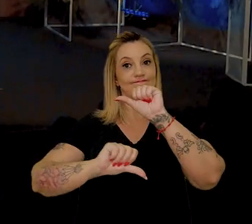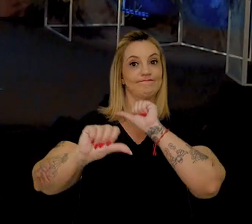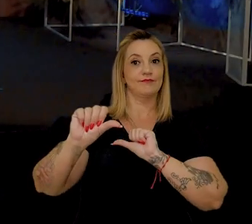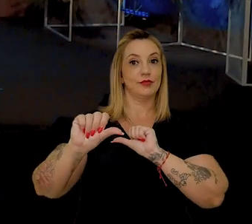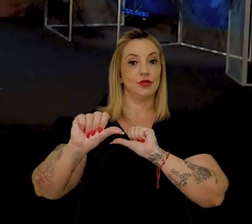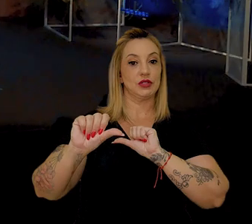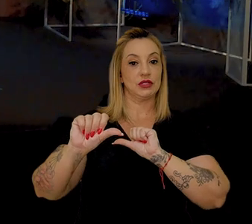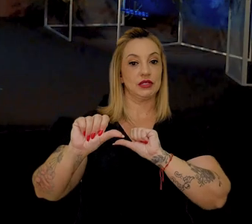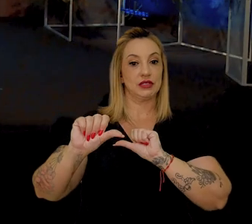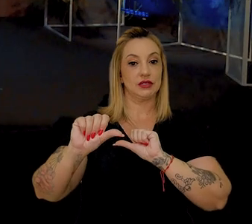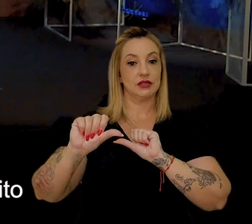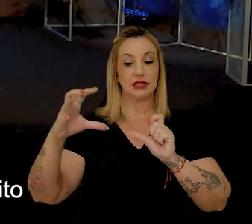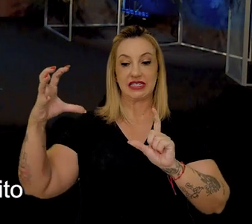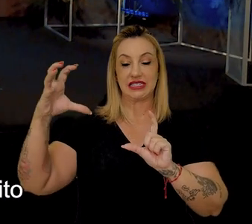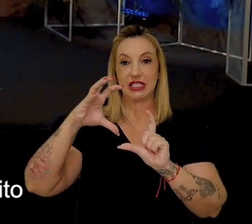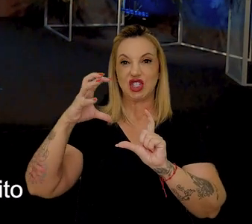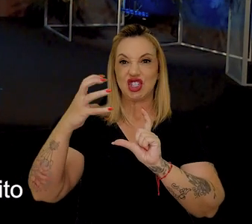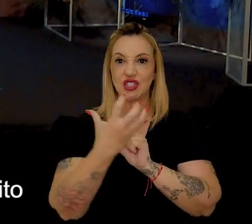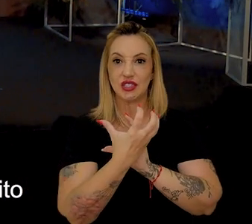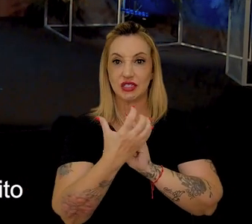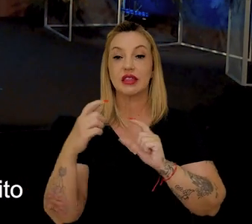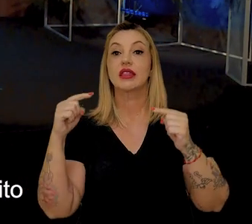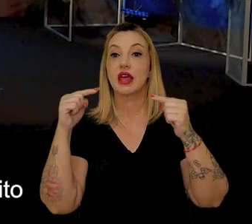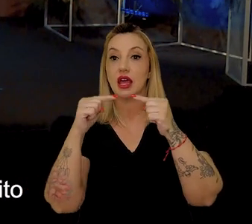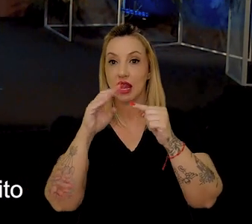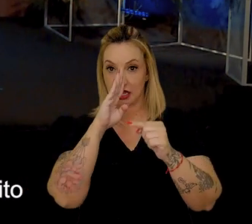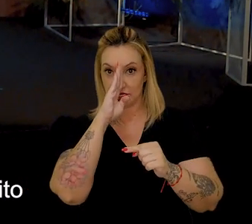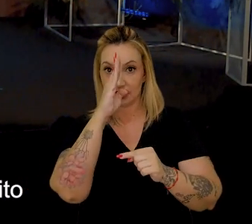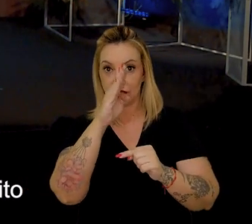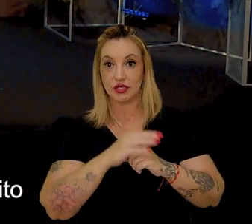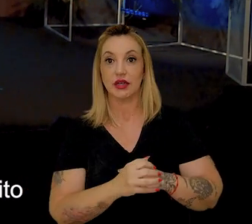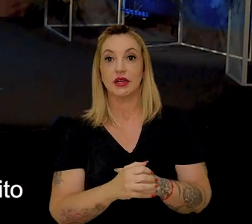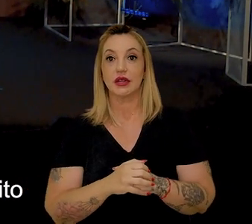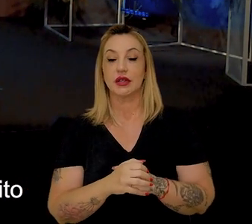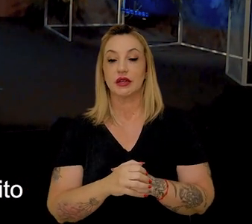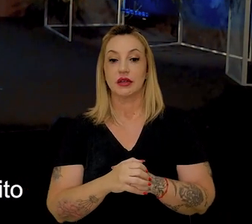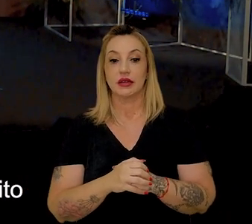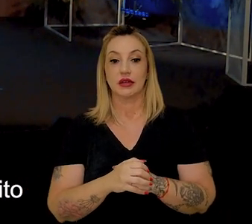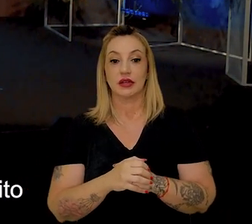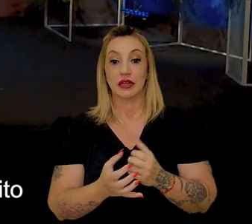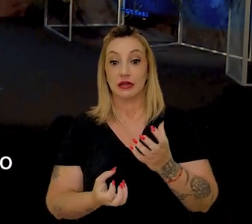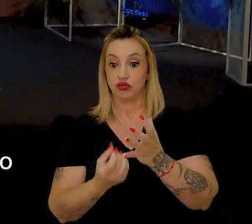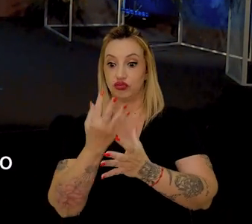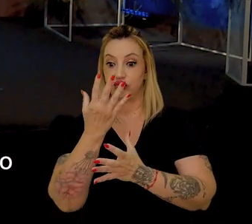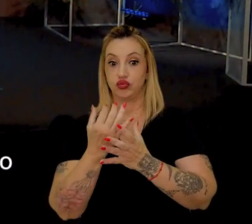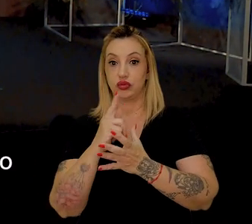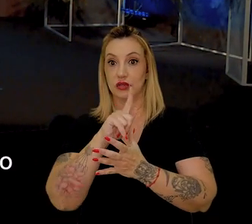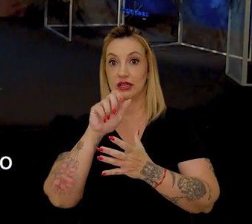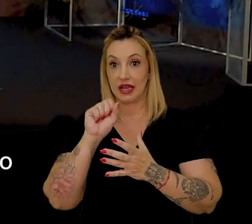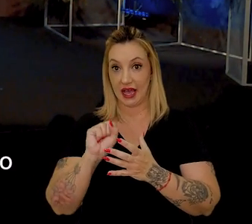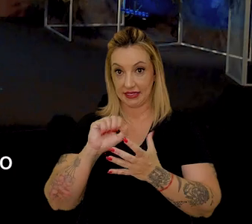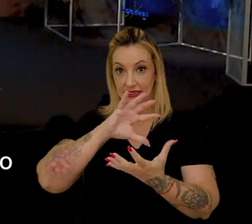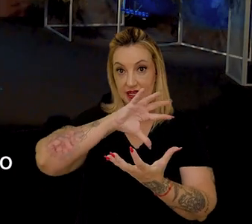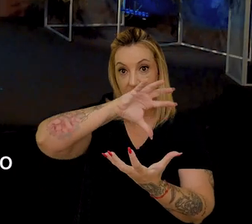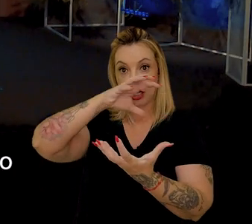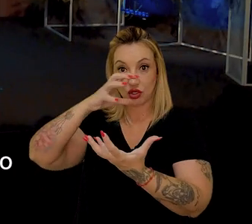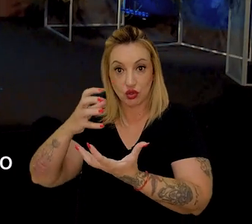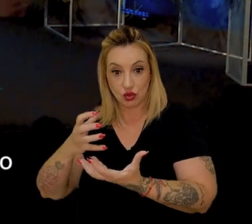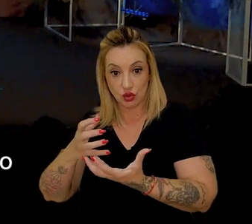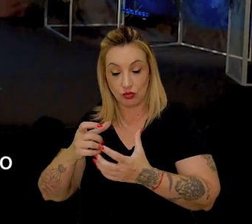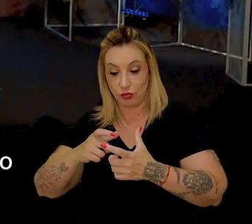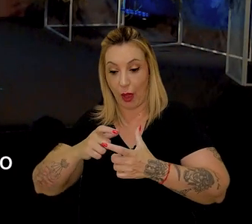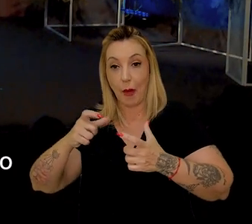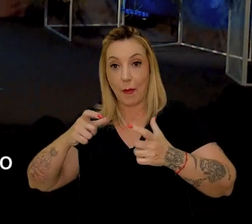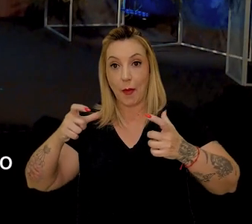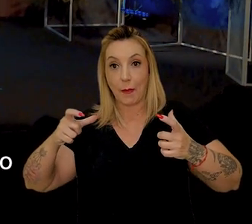nessa questão da concentração tem uma relação muito direta entre as emissões de gases de efeito estufa ou aumento da concentração